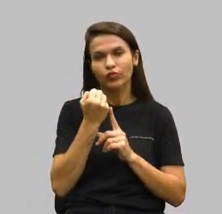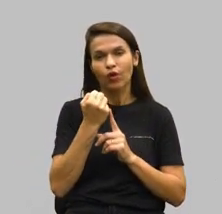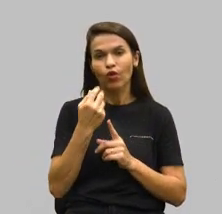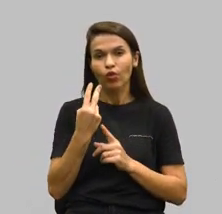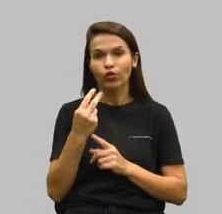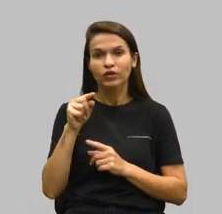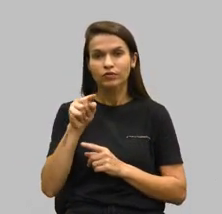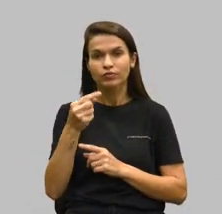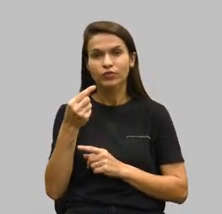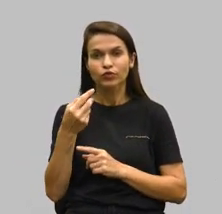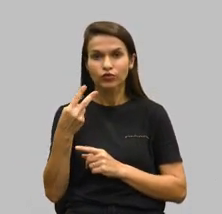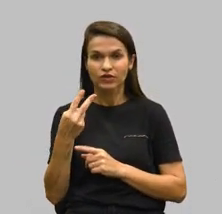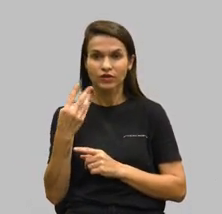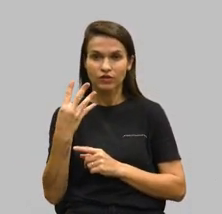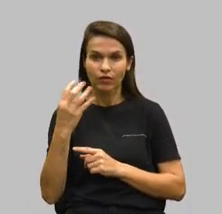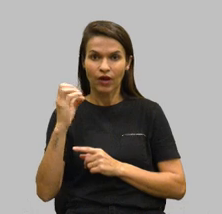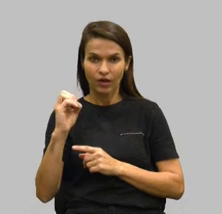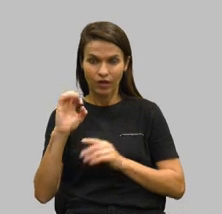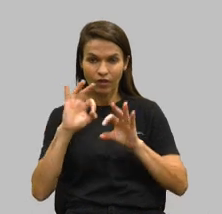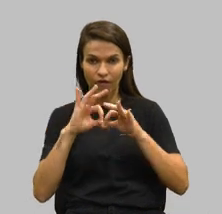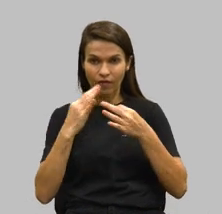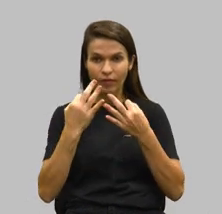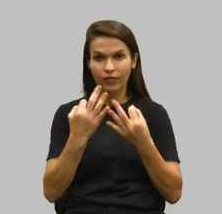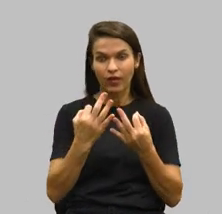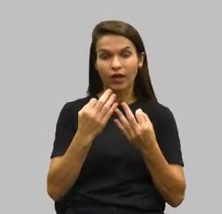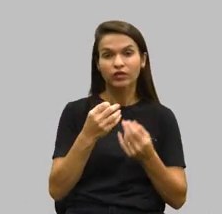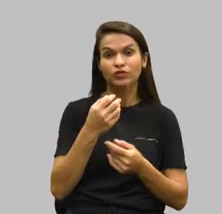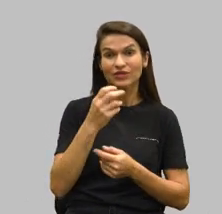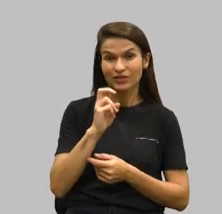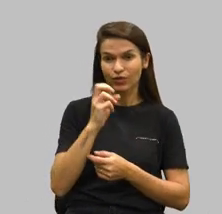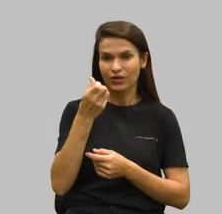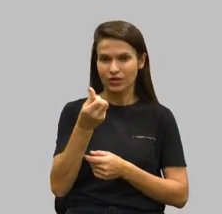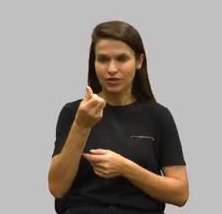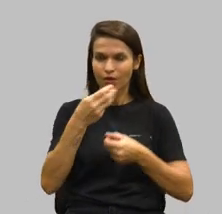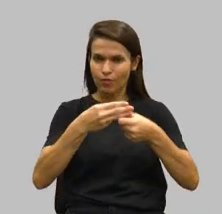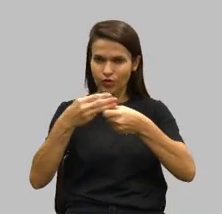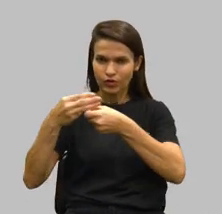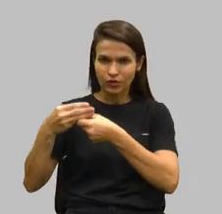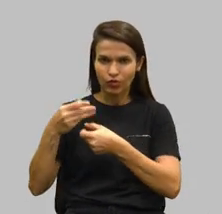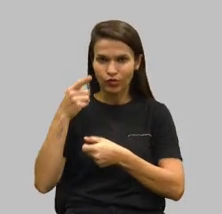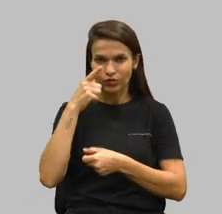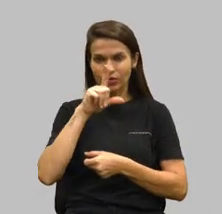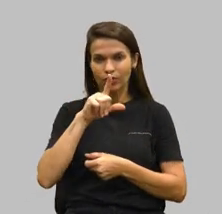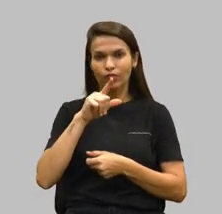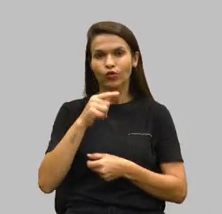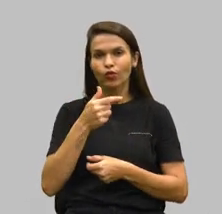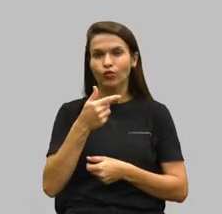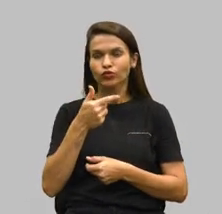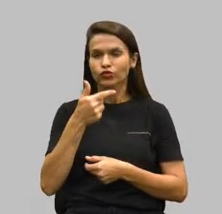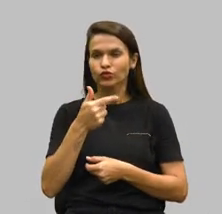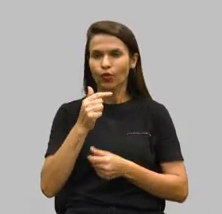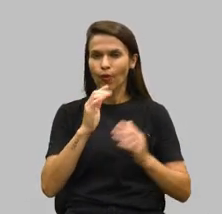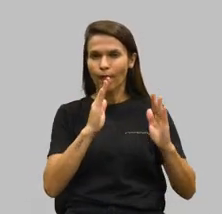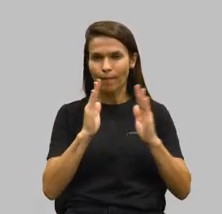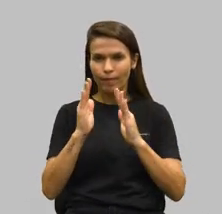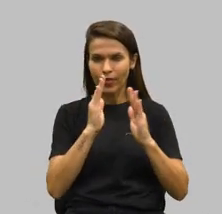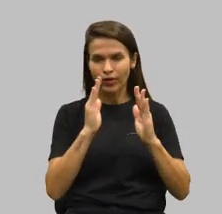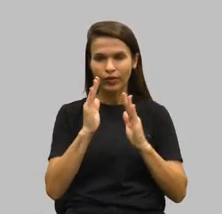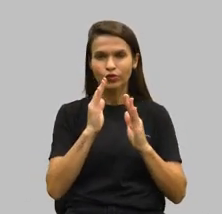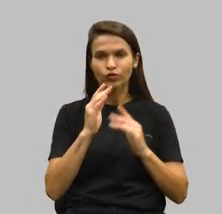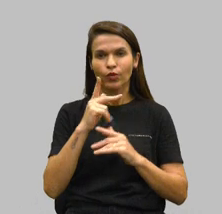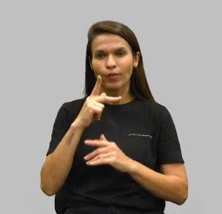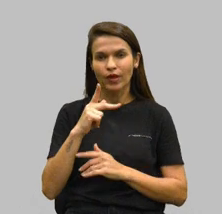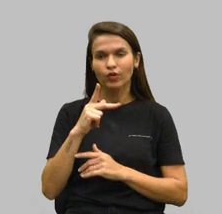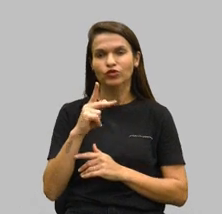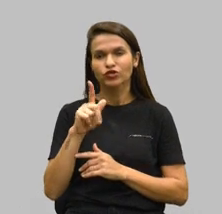2240 famílias dos 56 municípios que foram contemplados pelo segundo ciclo do percursos Gerais trajetória